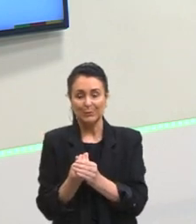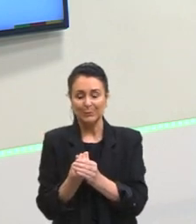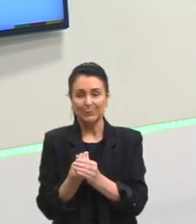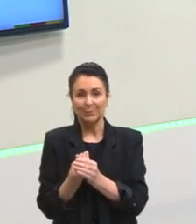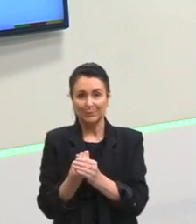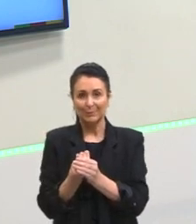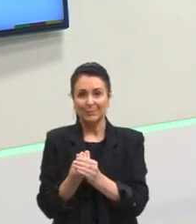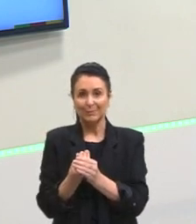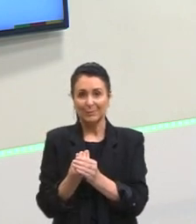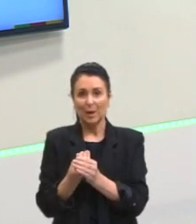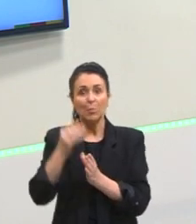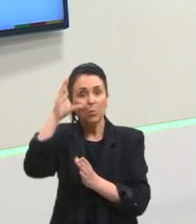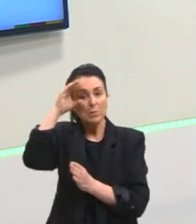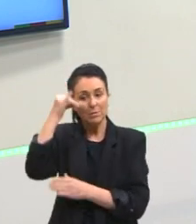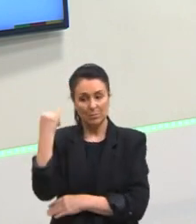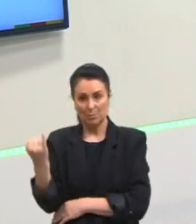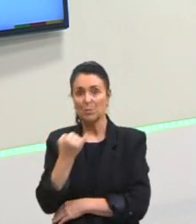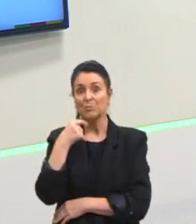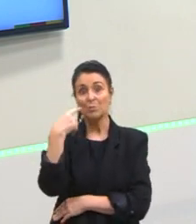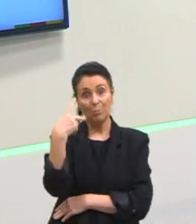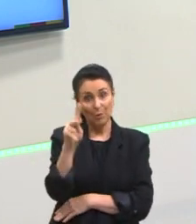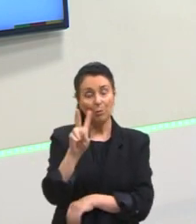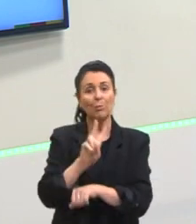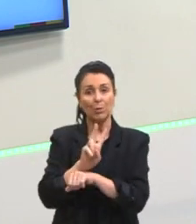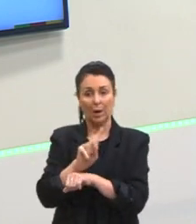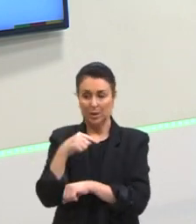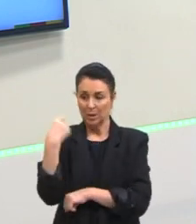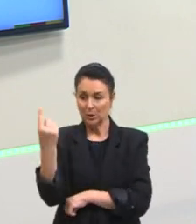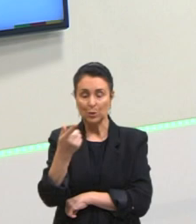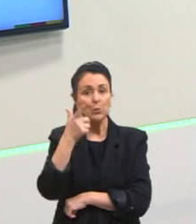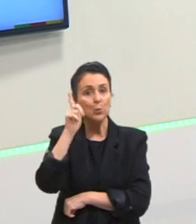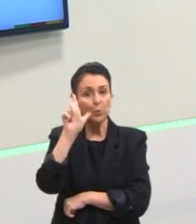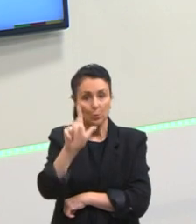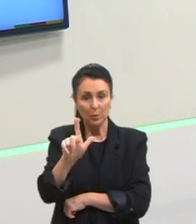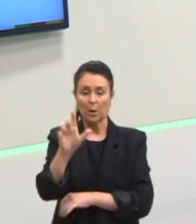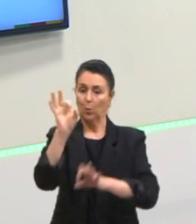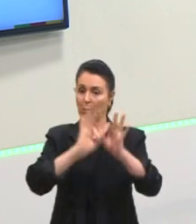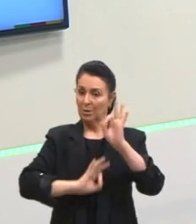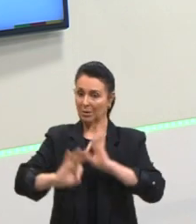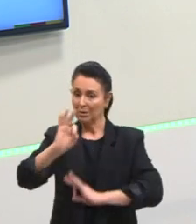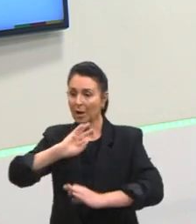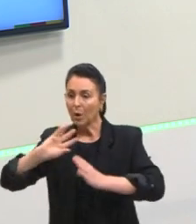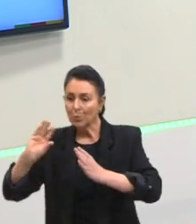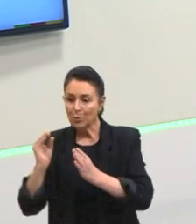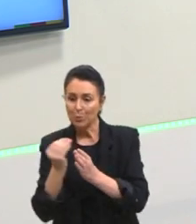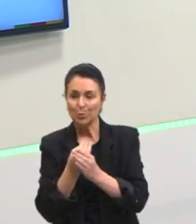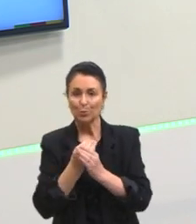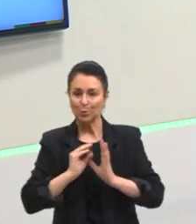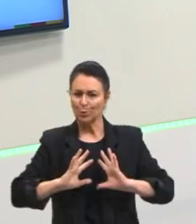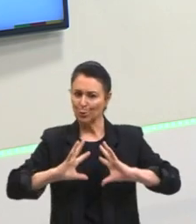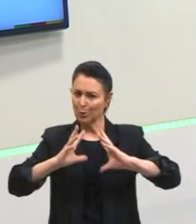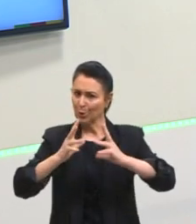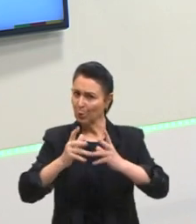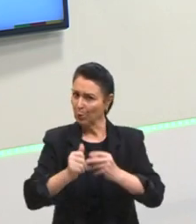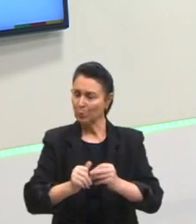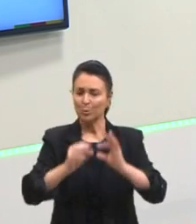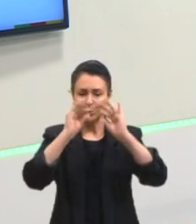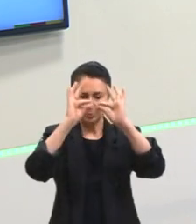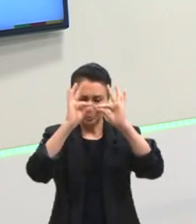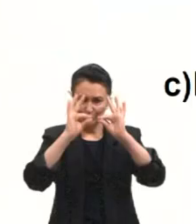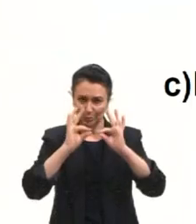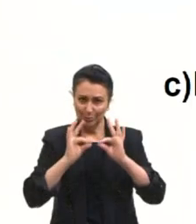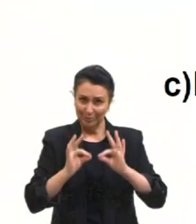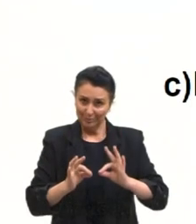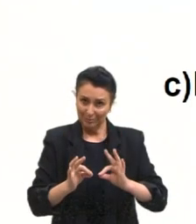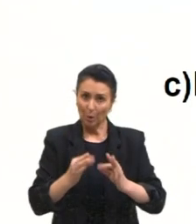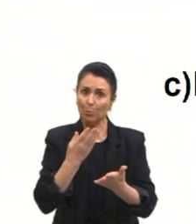essa observação, certo? Onde a gente consiga montar os conjuntos e colocar eles em ordem para que